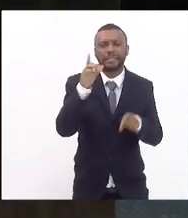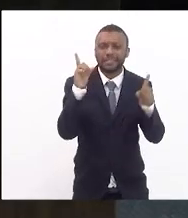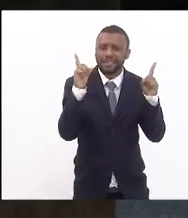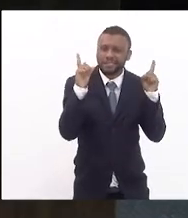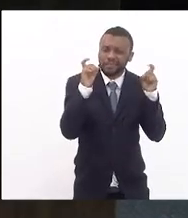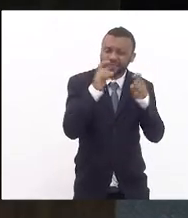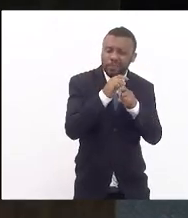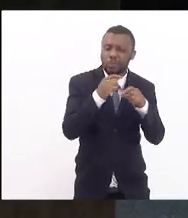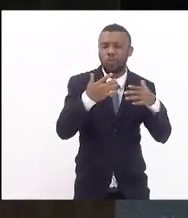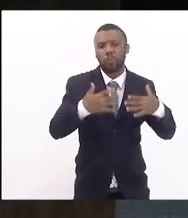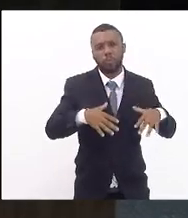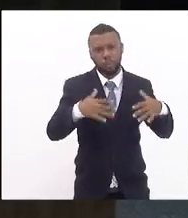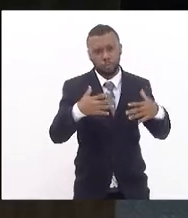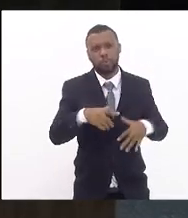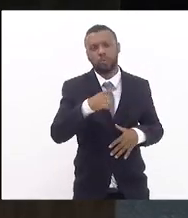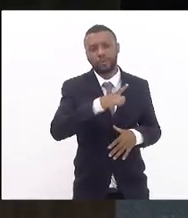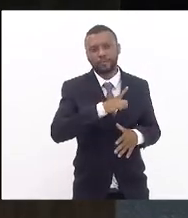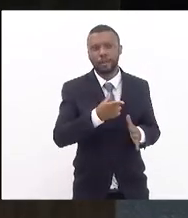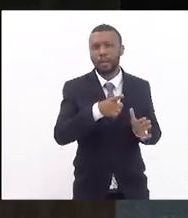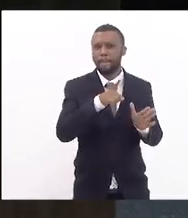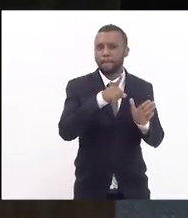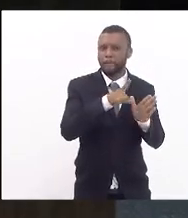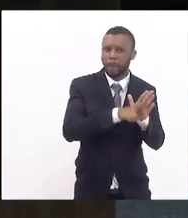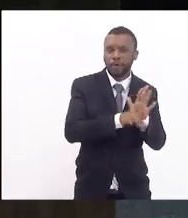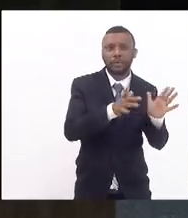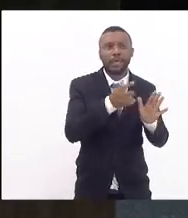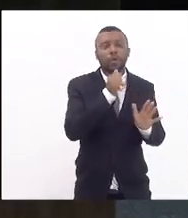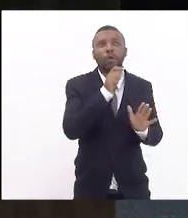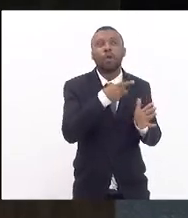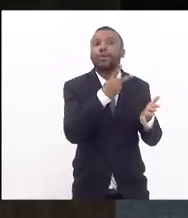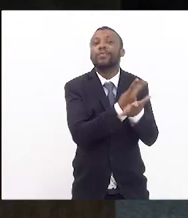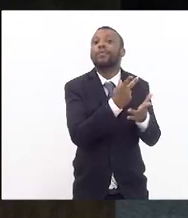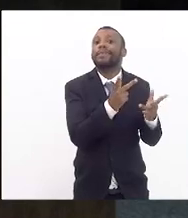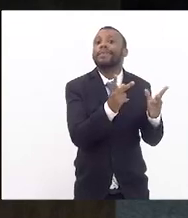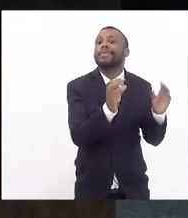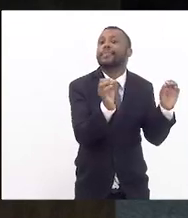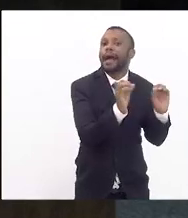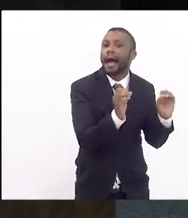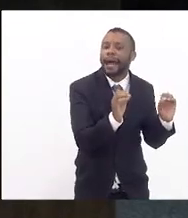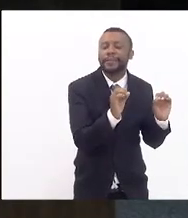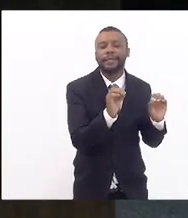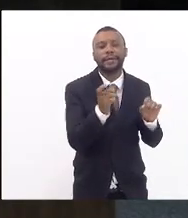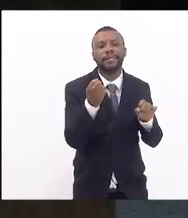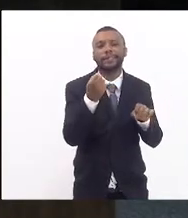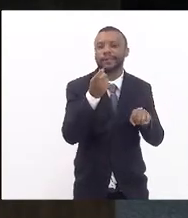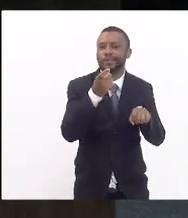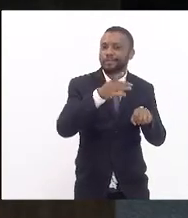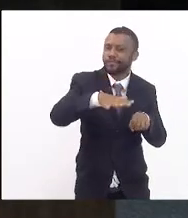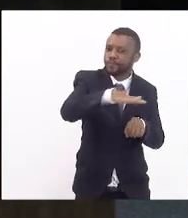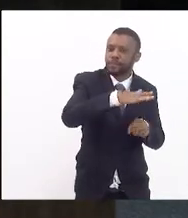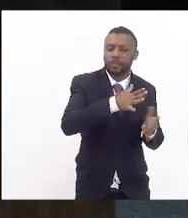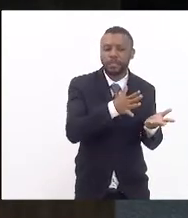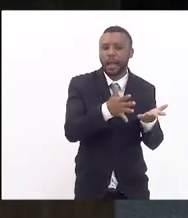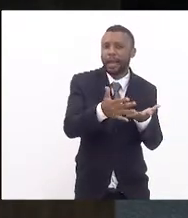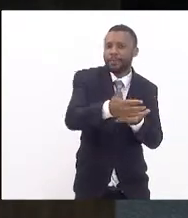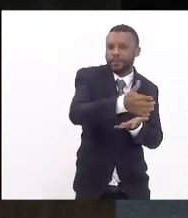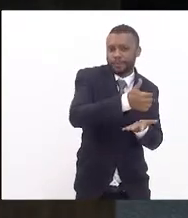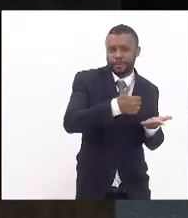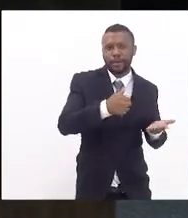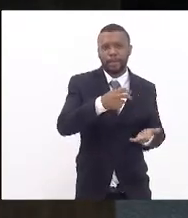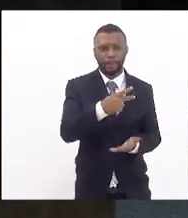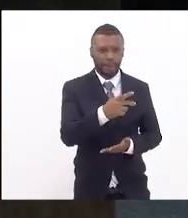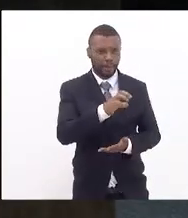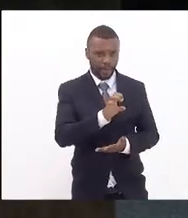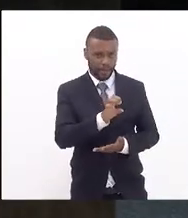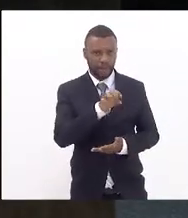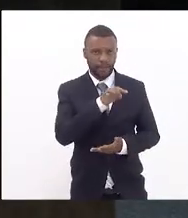mais isento de turbações na arrecadação da PE,